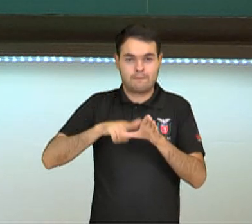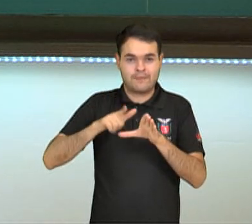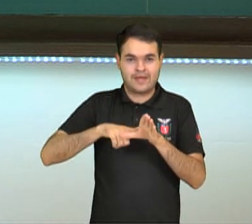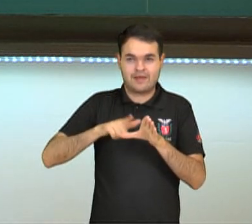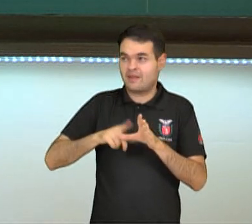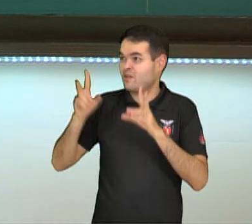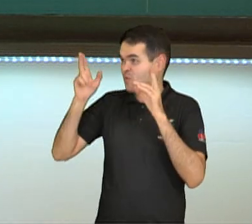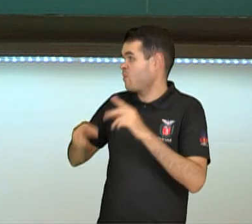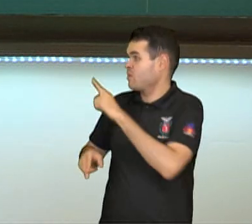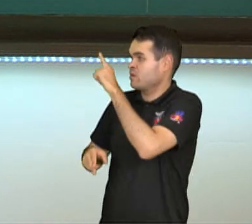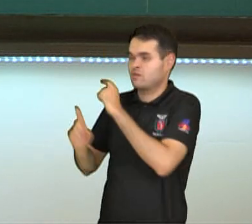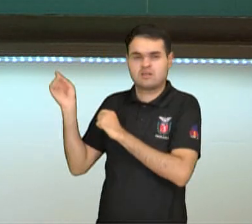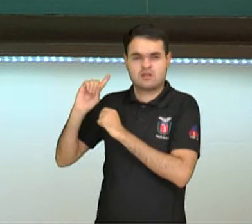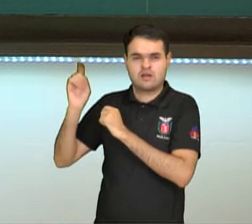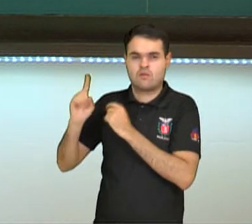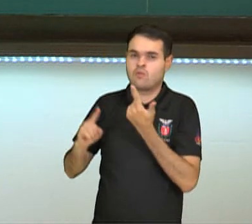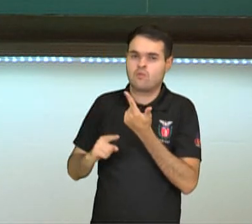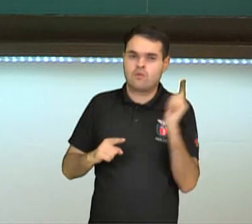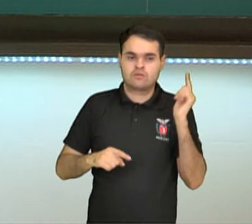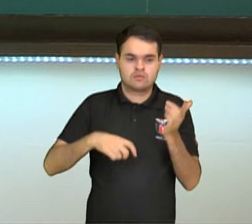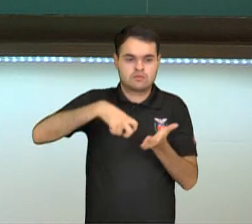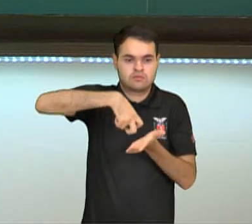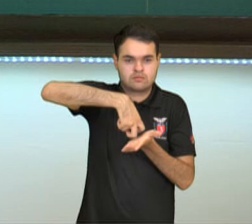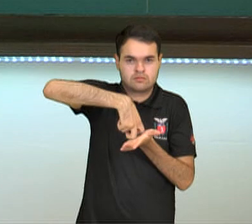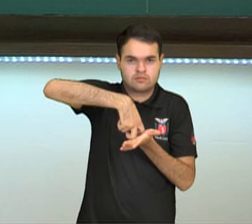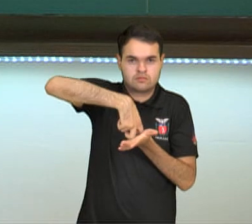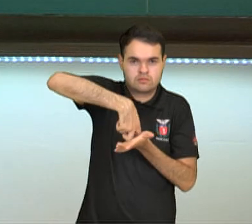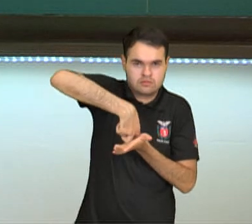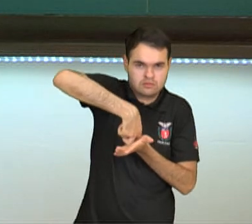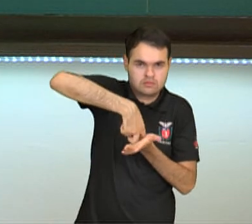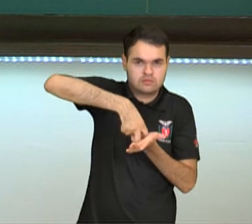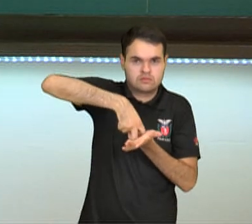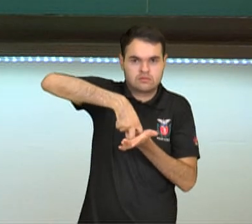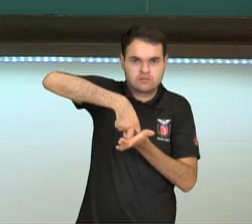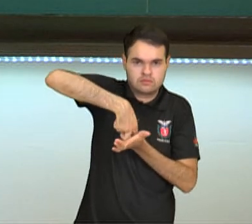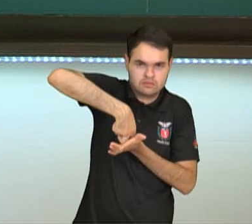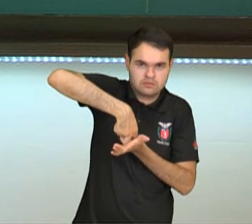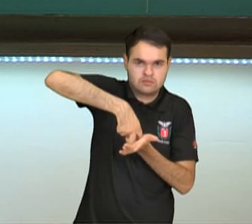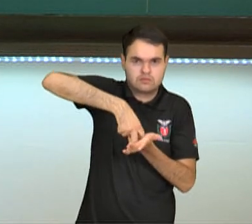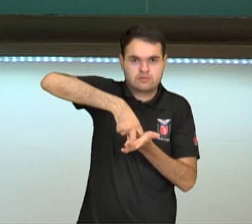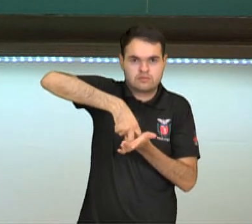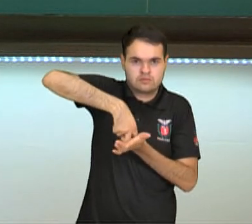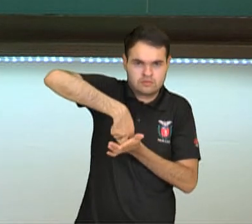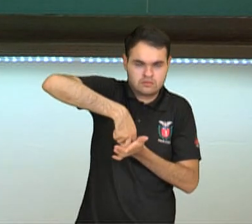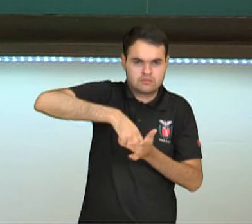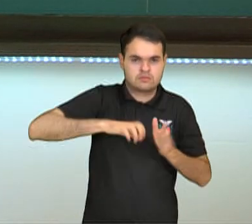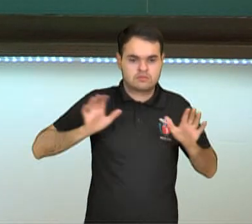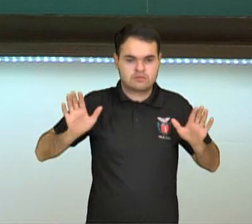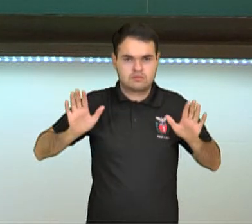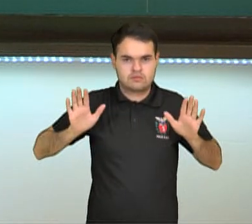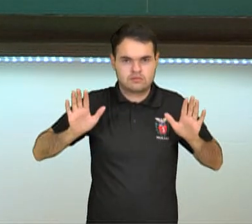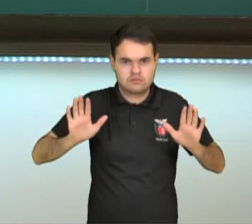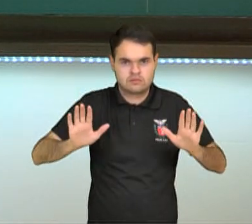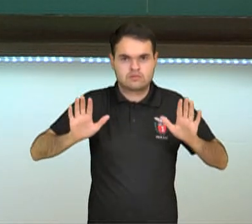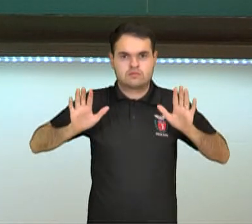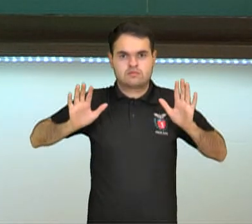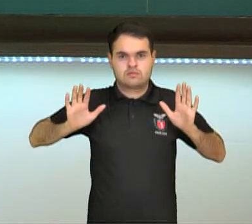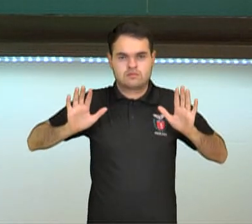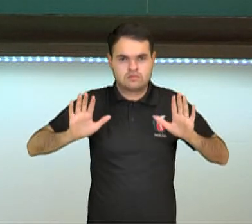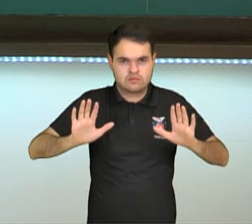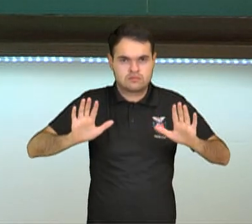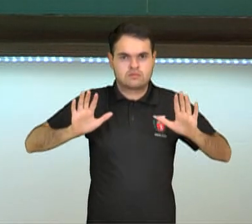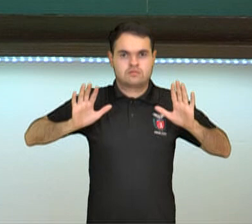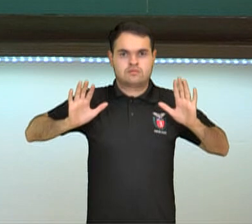mas apoiado nos joelhos, tá? Então, apoia o joelho e faz a flexão com os